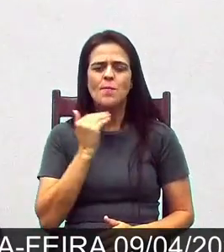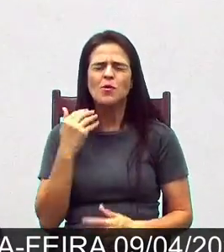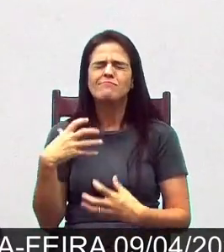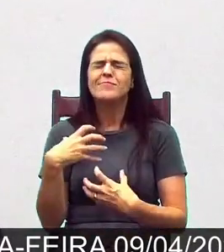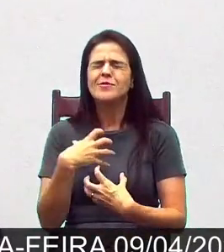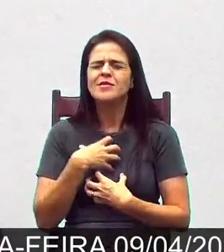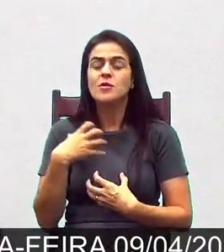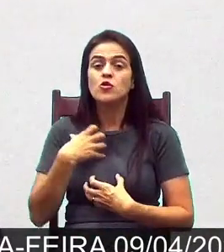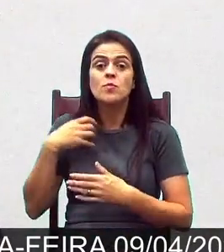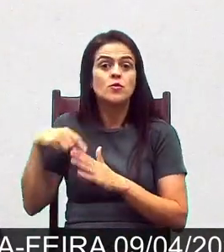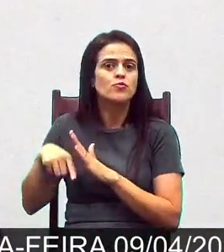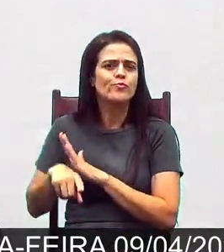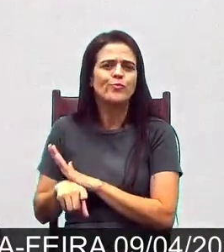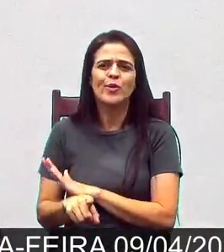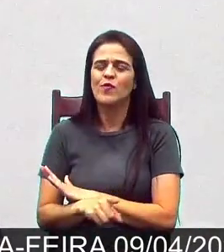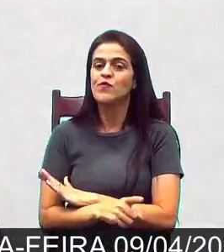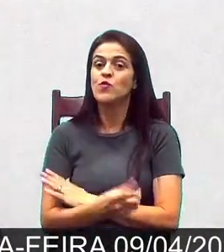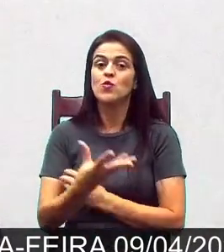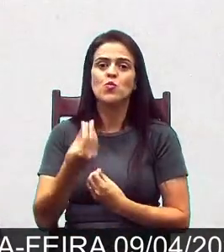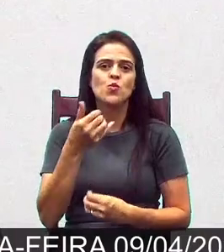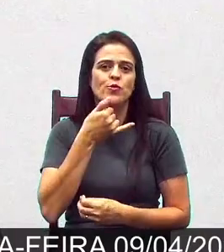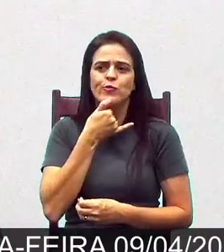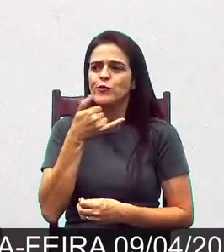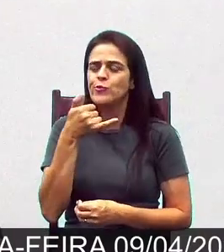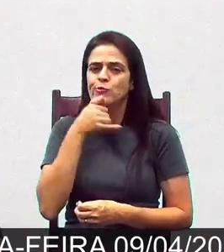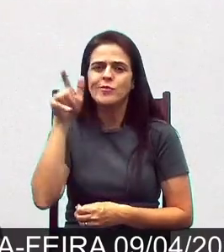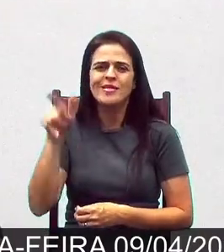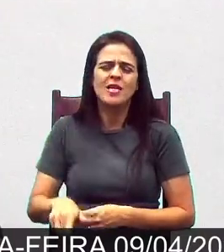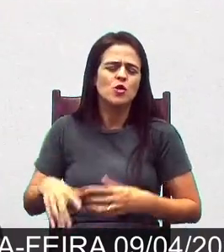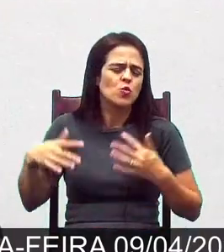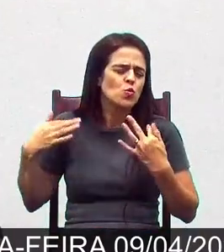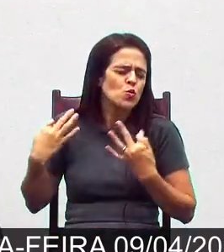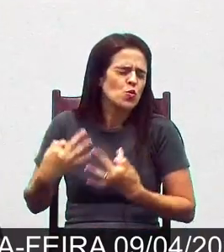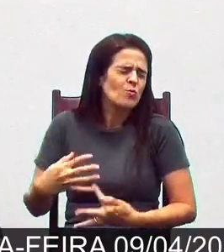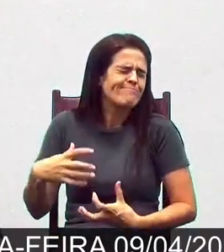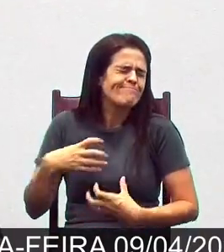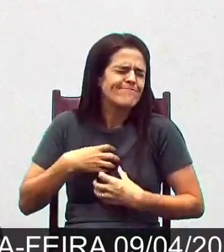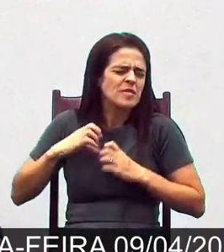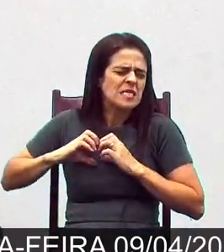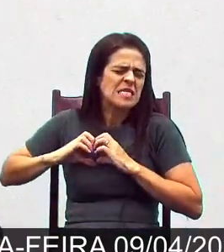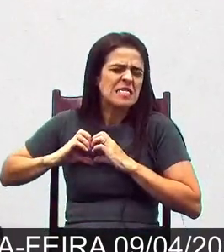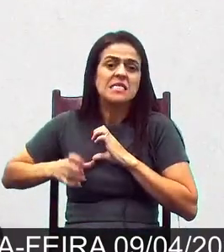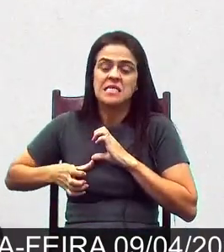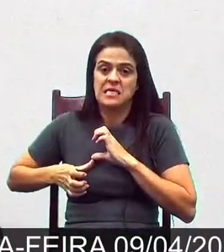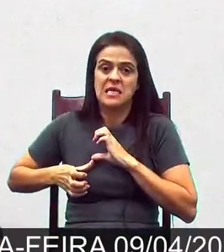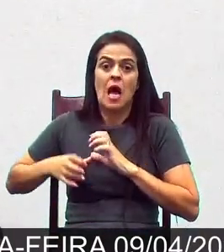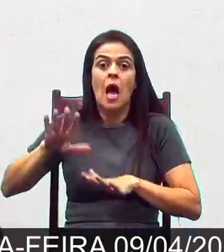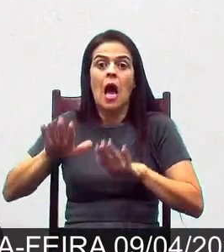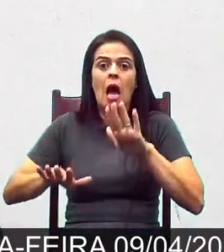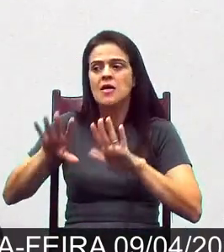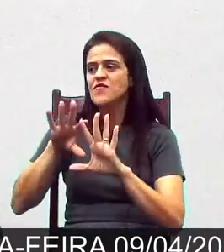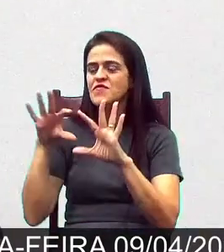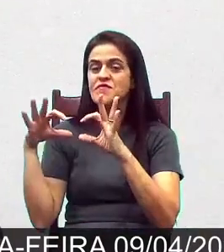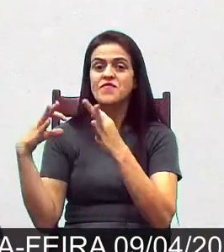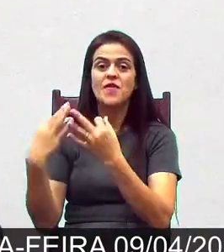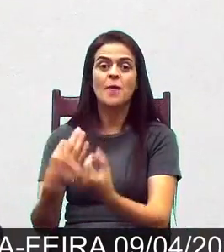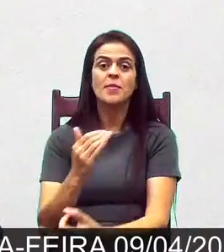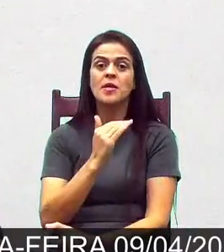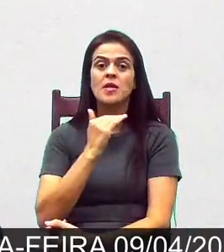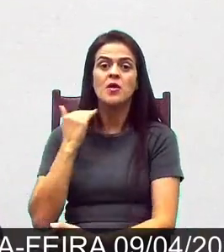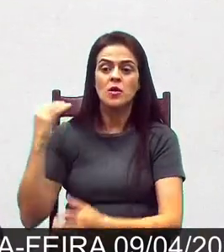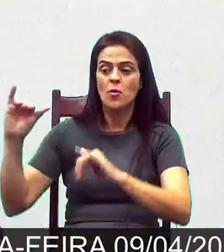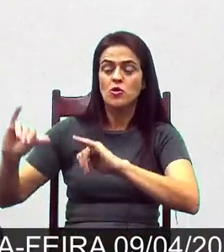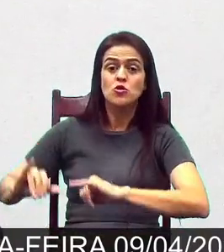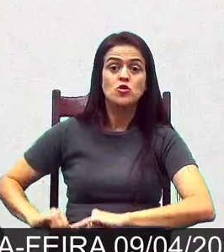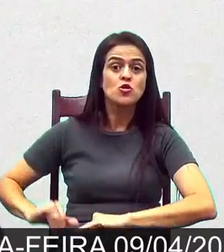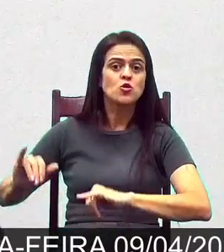sentimentos mais profundos que o indivíduo pode vivenciar, uma dor irreparável. Muitas vezes as famílias enlutadas não obtêm